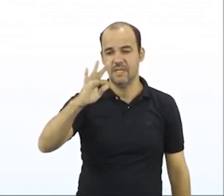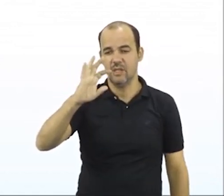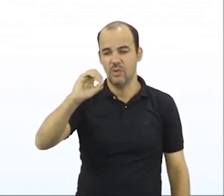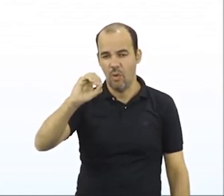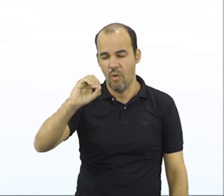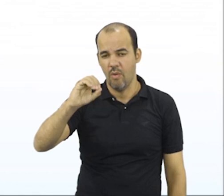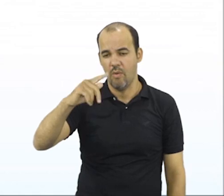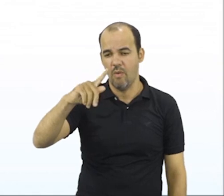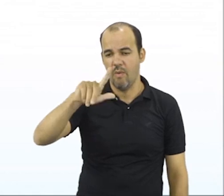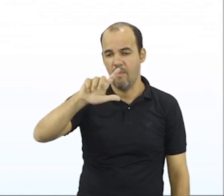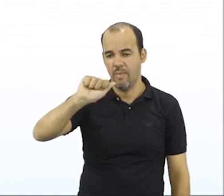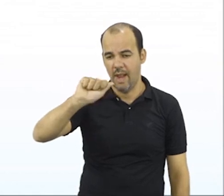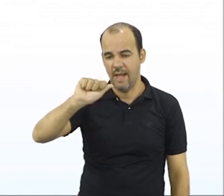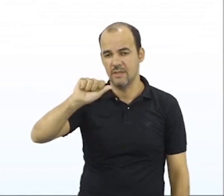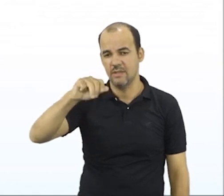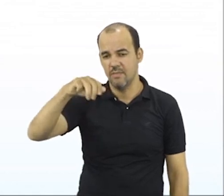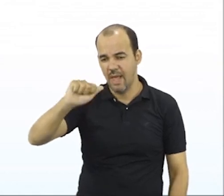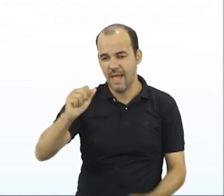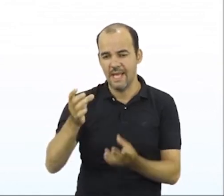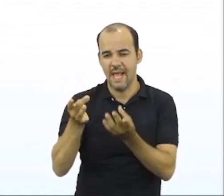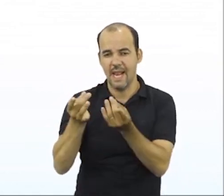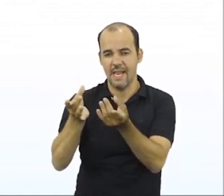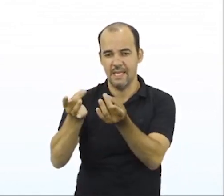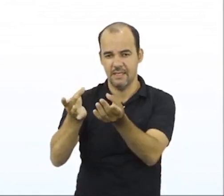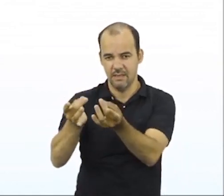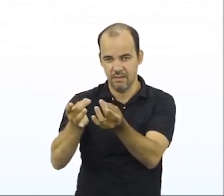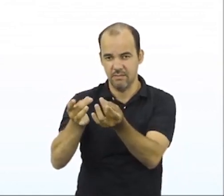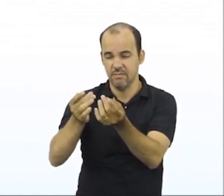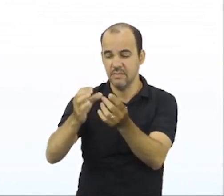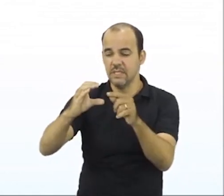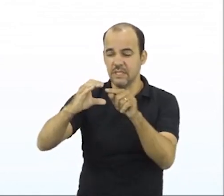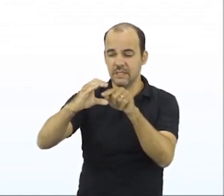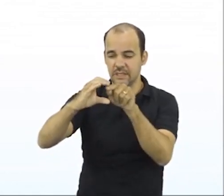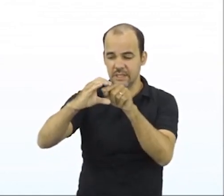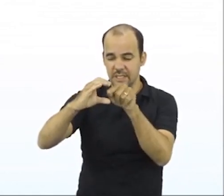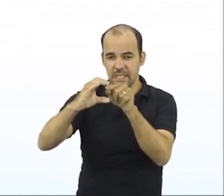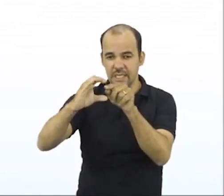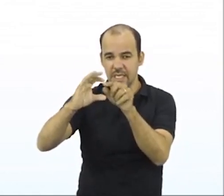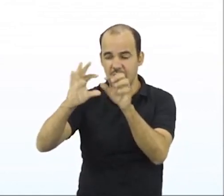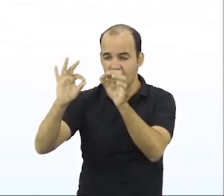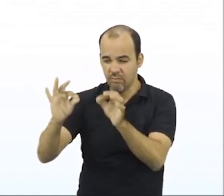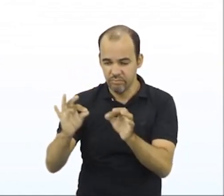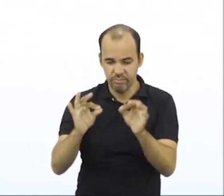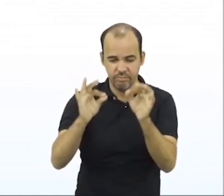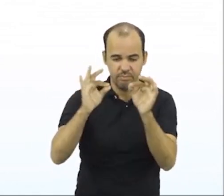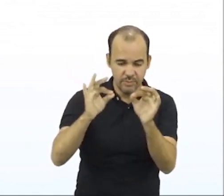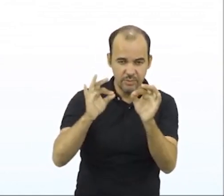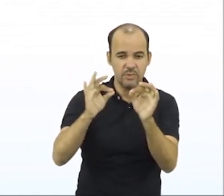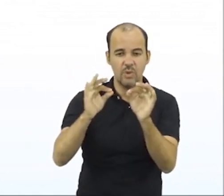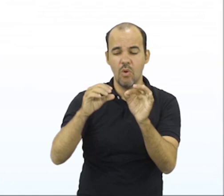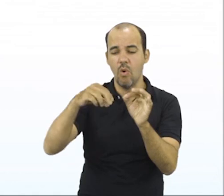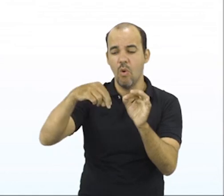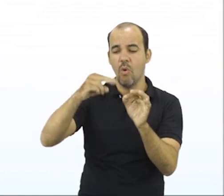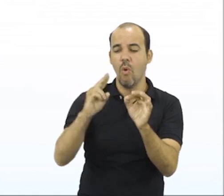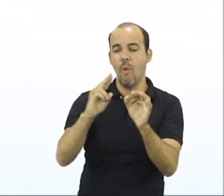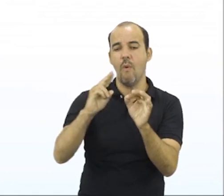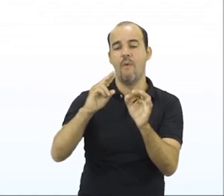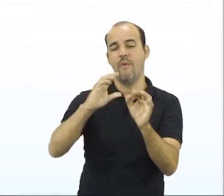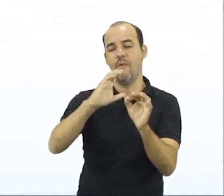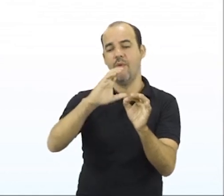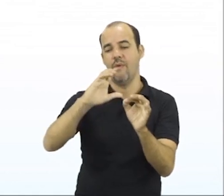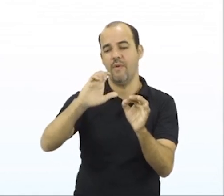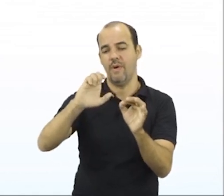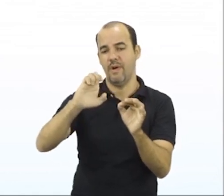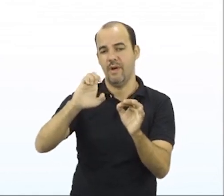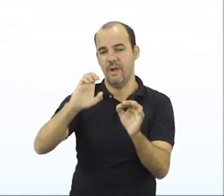ó, que é a parte líquida. Aqui eu vou ter o núcleo. Veja que o núcleo, ó, essa bolinha aqui, ele